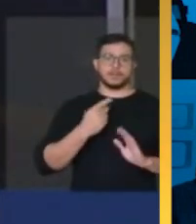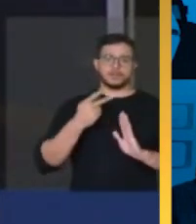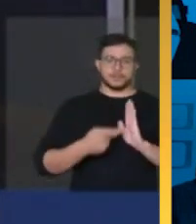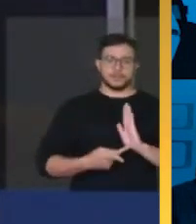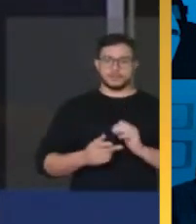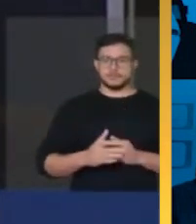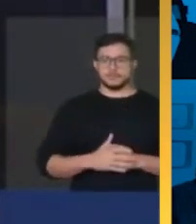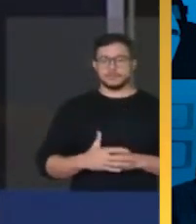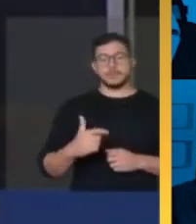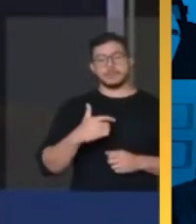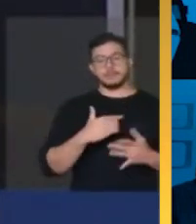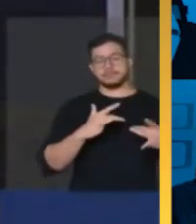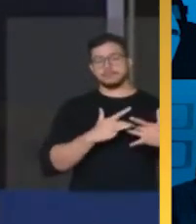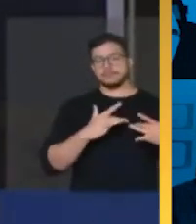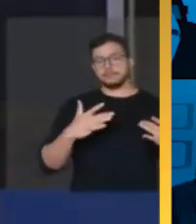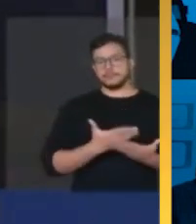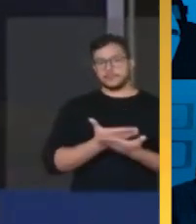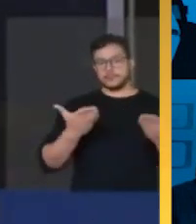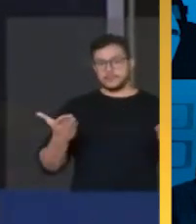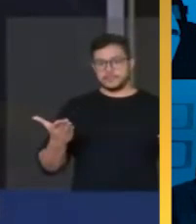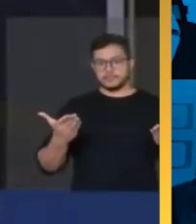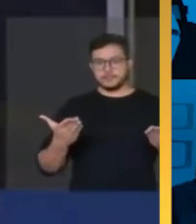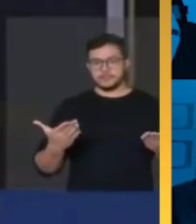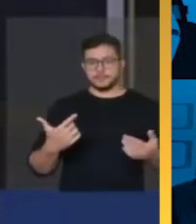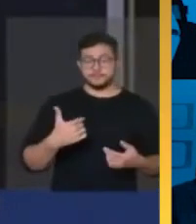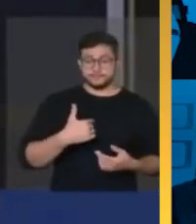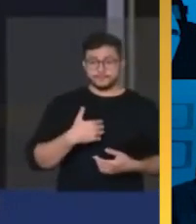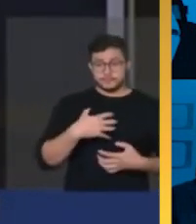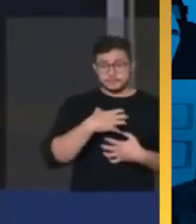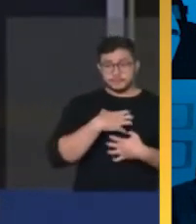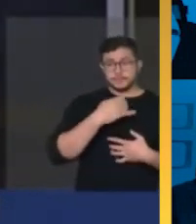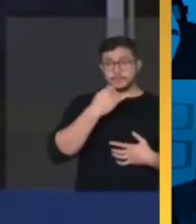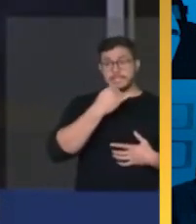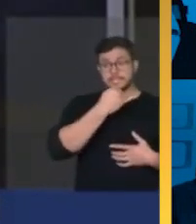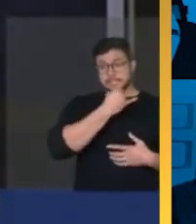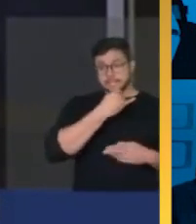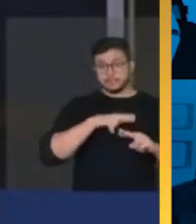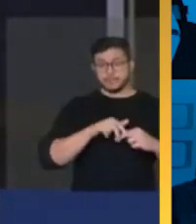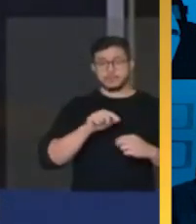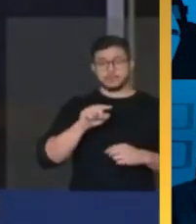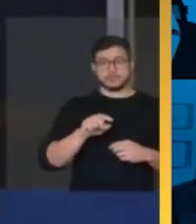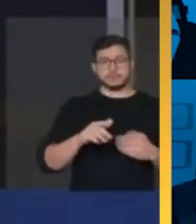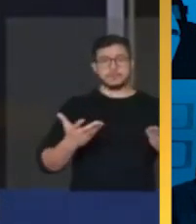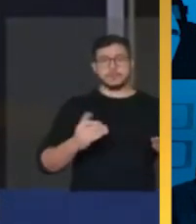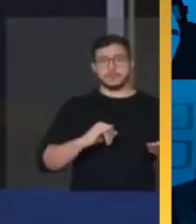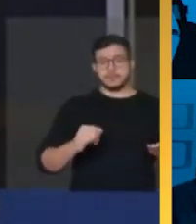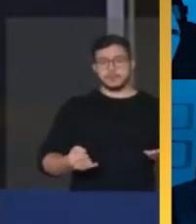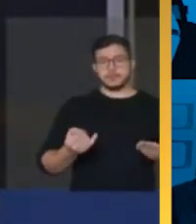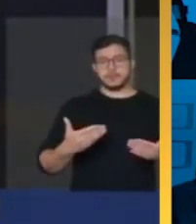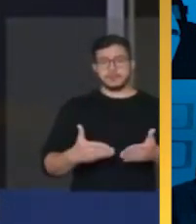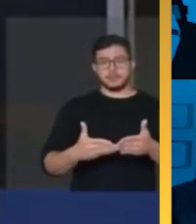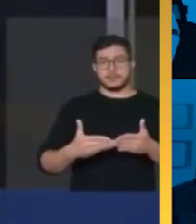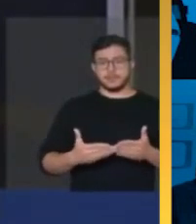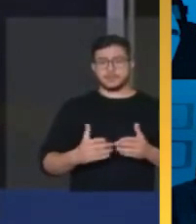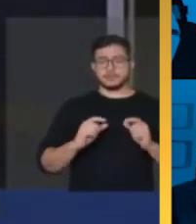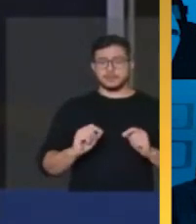pensionistas. Eu sou solidário aos senhores e senhoras, estou triste por isso e eu quero apelar para a